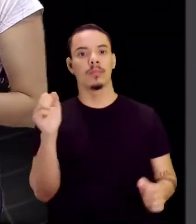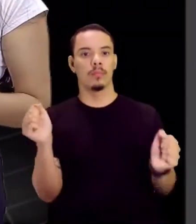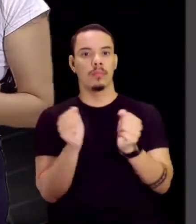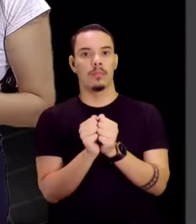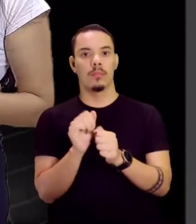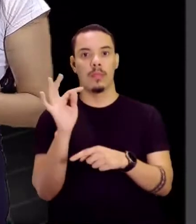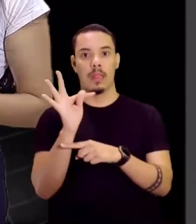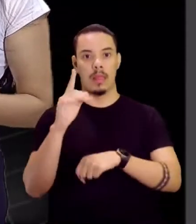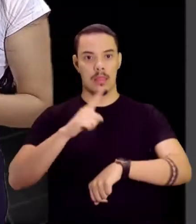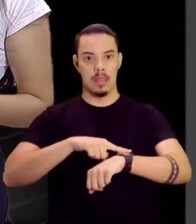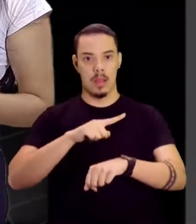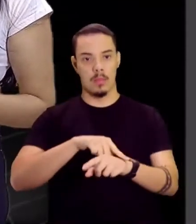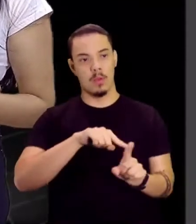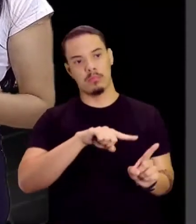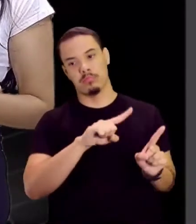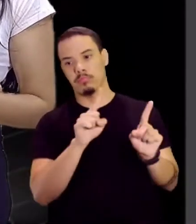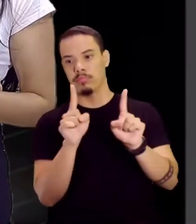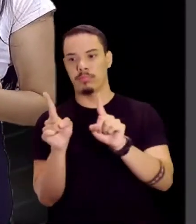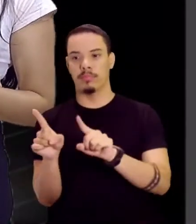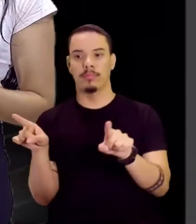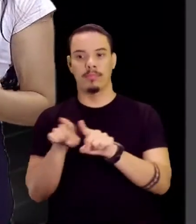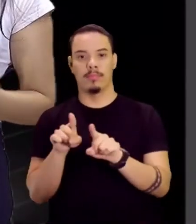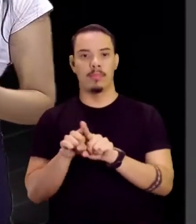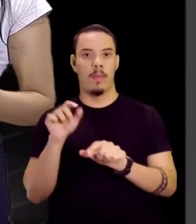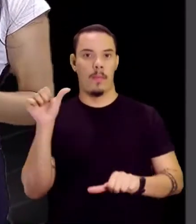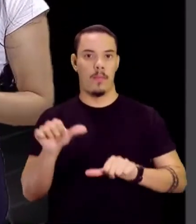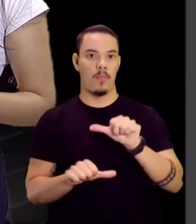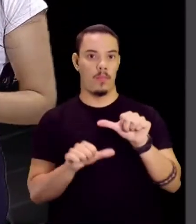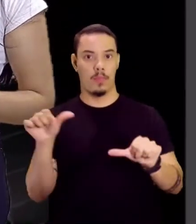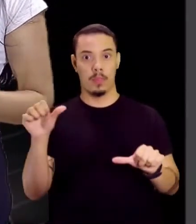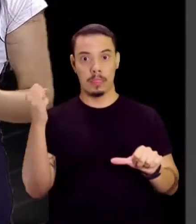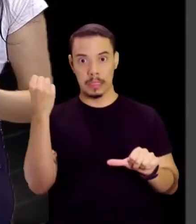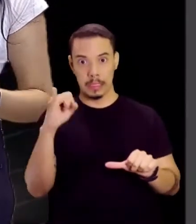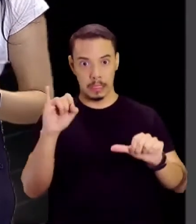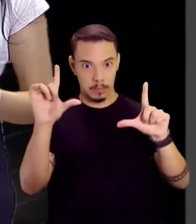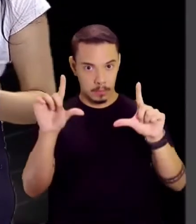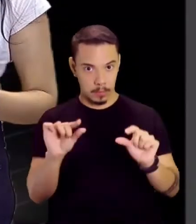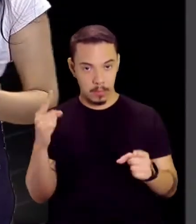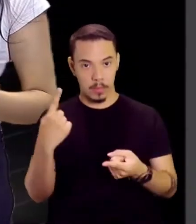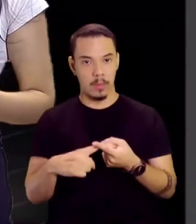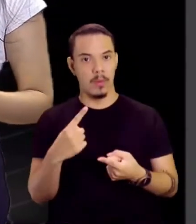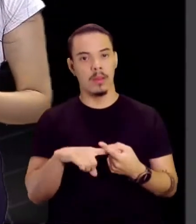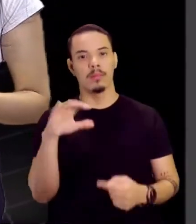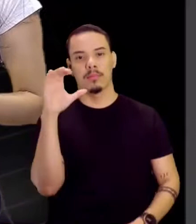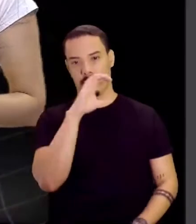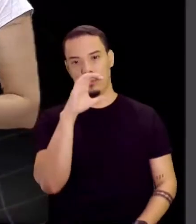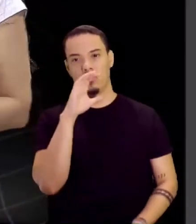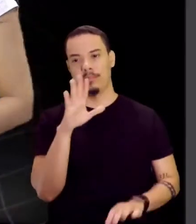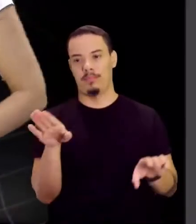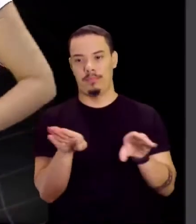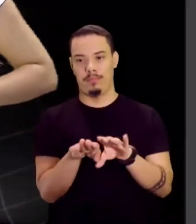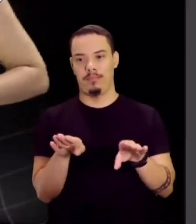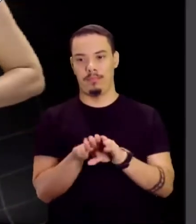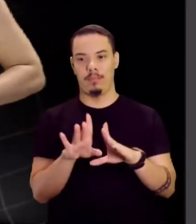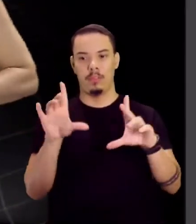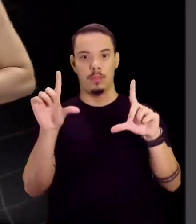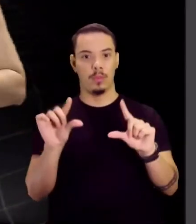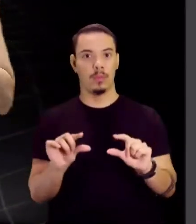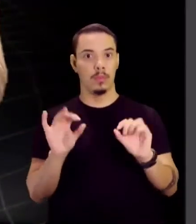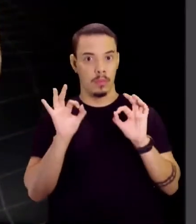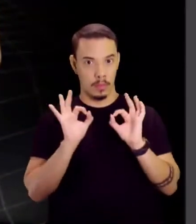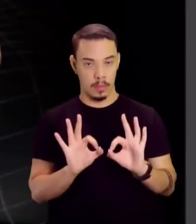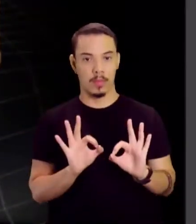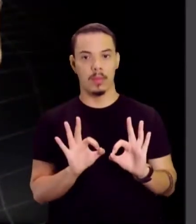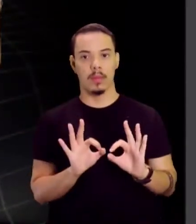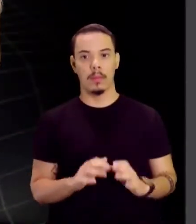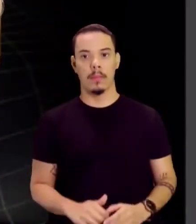cada tempo a distância também está mudando. Exatamente. Se a distância está diminuindo, é porque a velocidade está diminuindo. Isso, exato. Né?